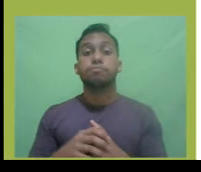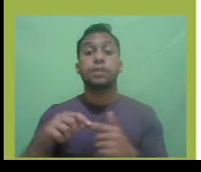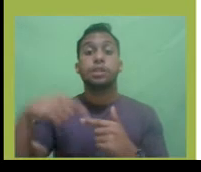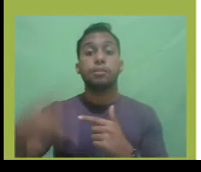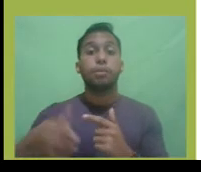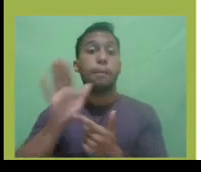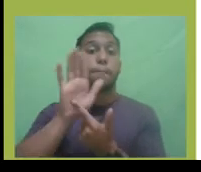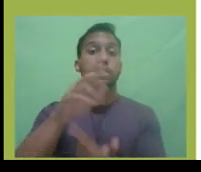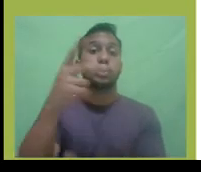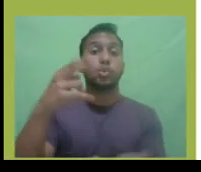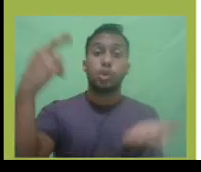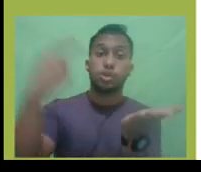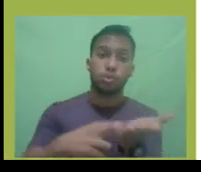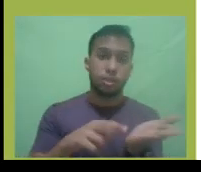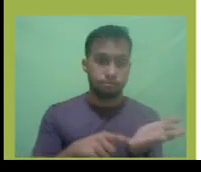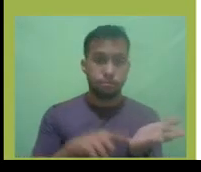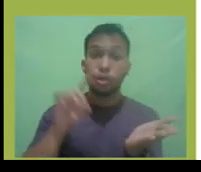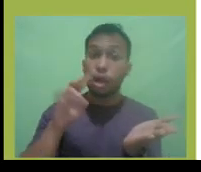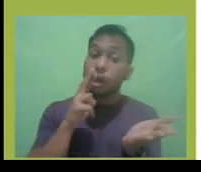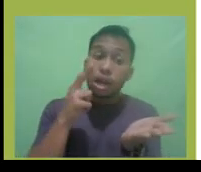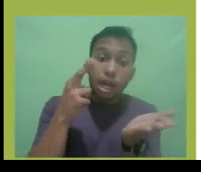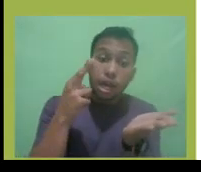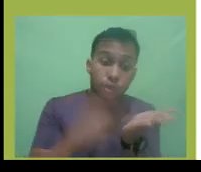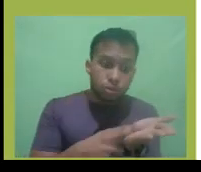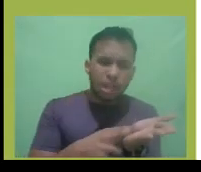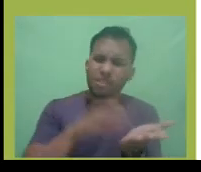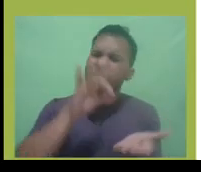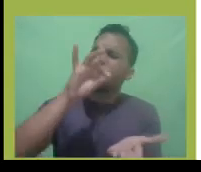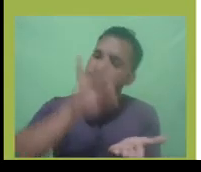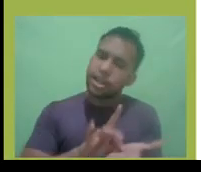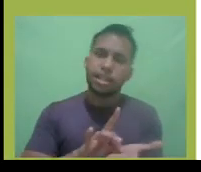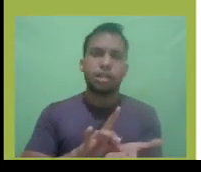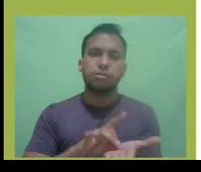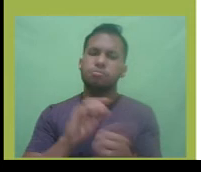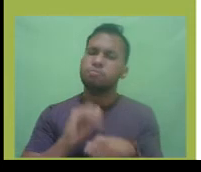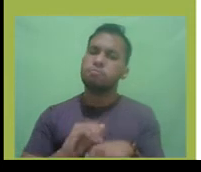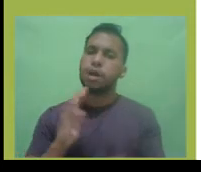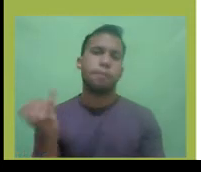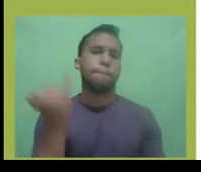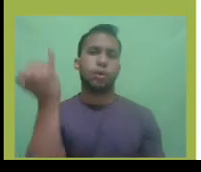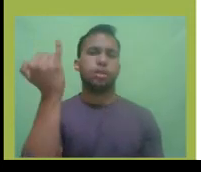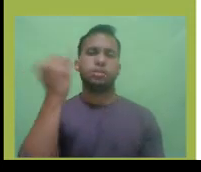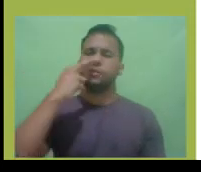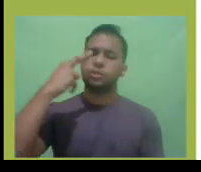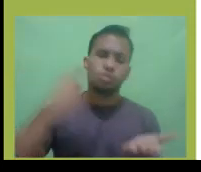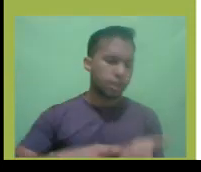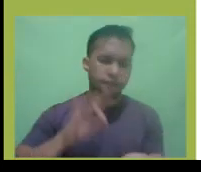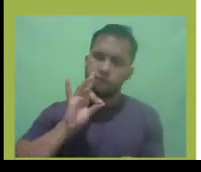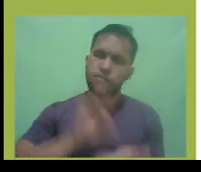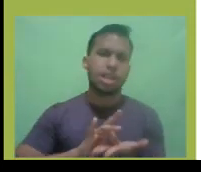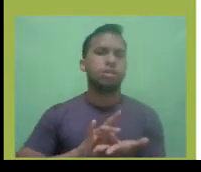apresente somente os resultados que de fato foram os mais relevantes para que você conseguisse chegar às